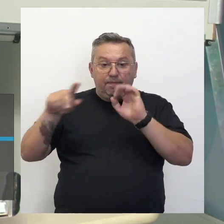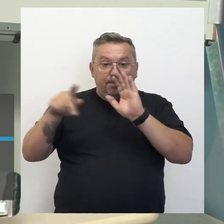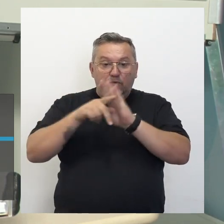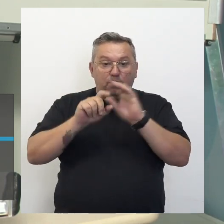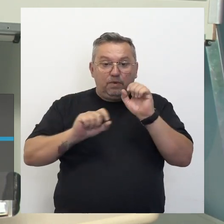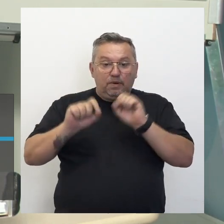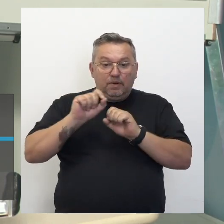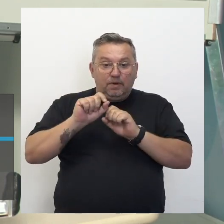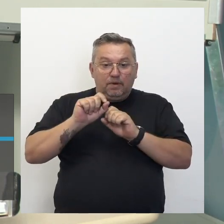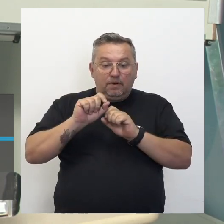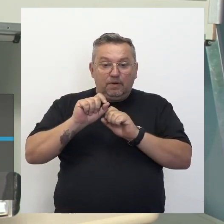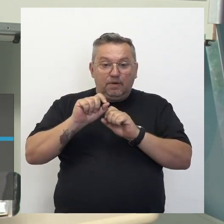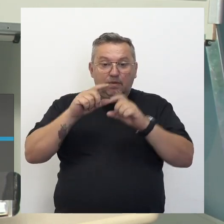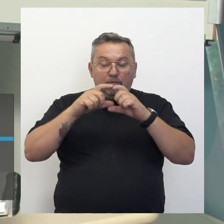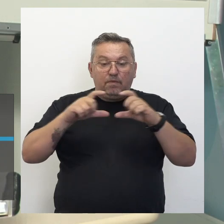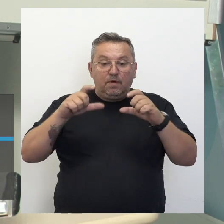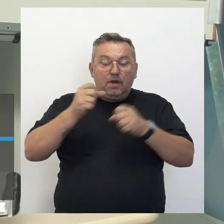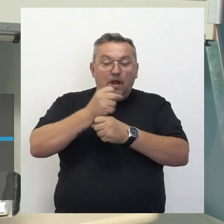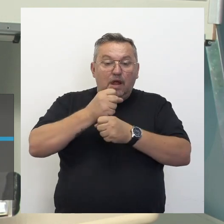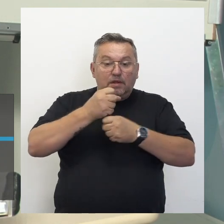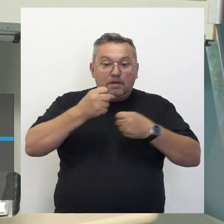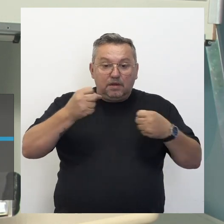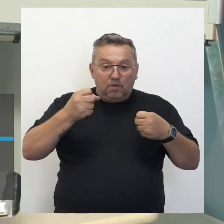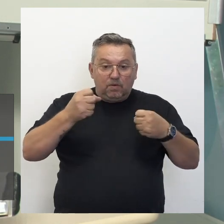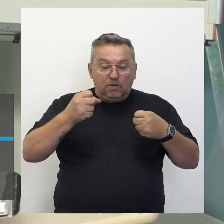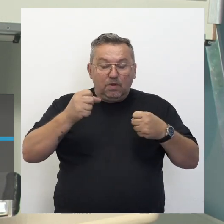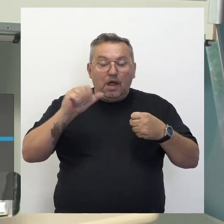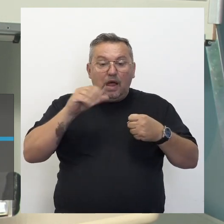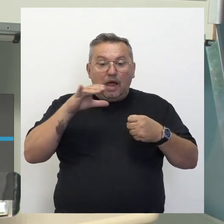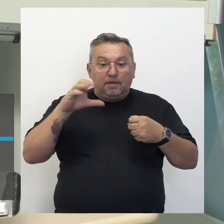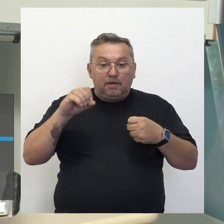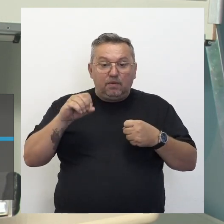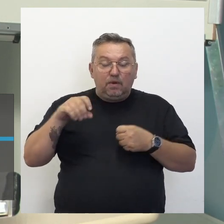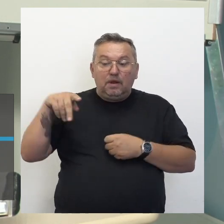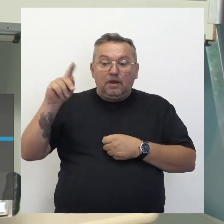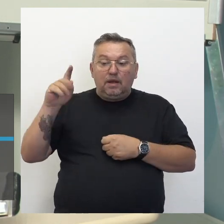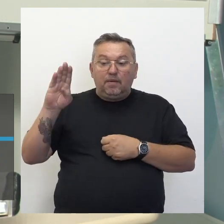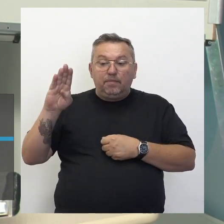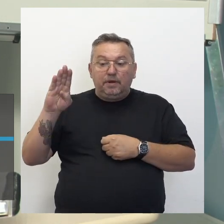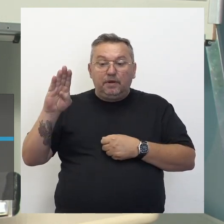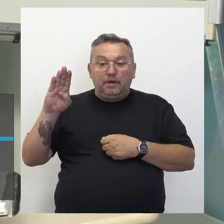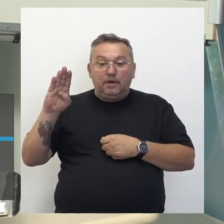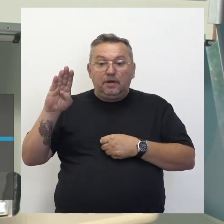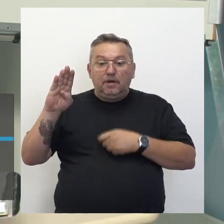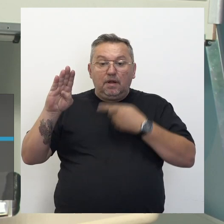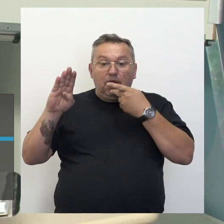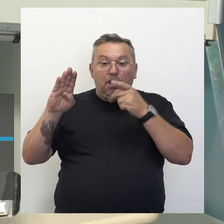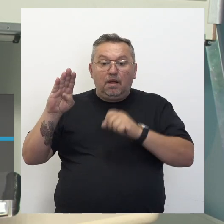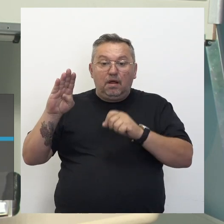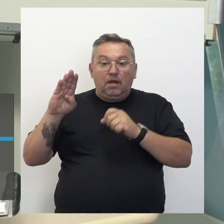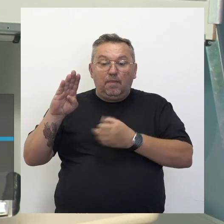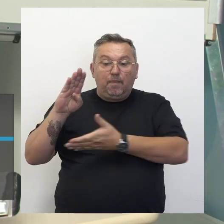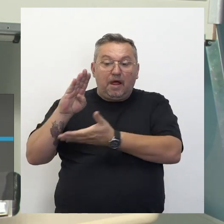quem? Referindo a uma equação, uma reação química envolvendo um ácido. Kb já está falando referente a quem? A